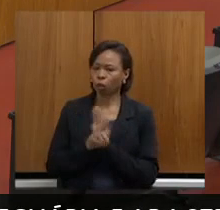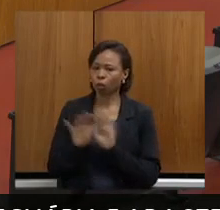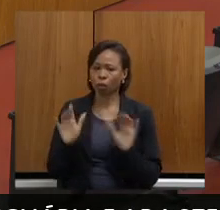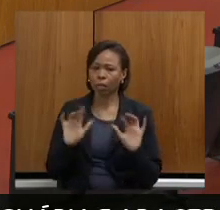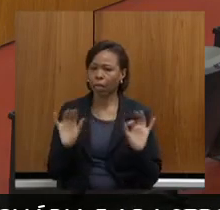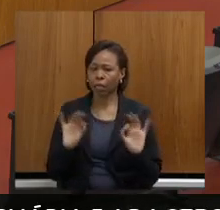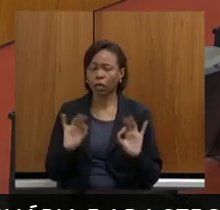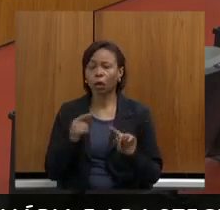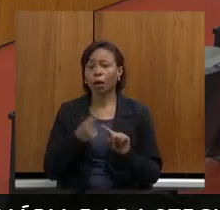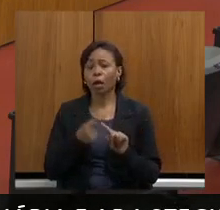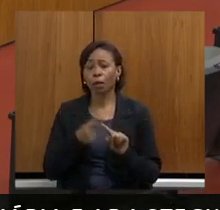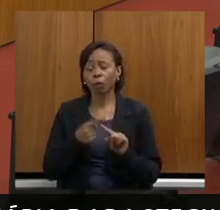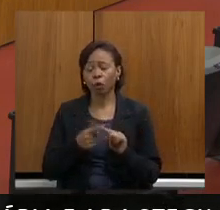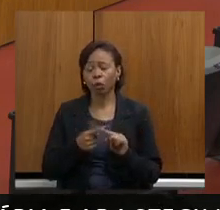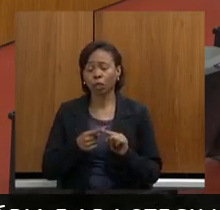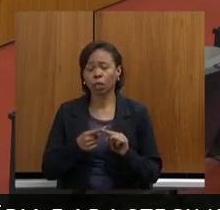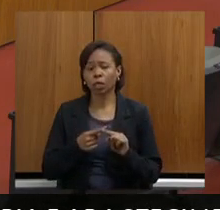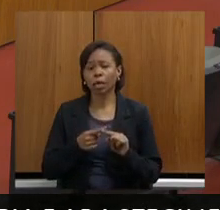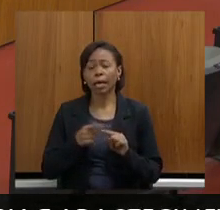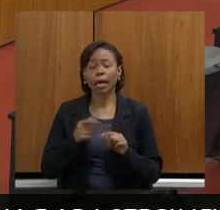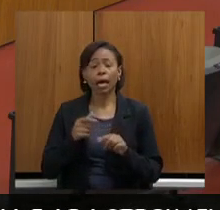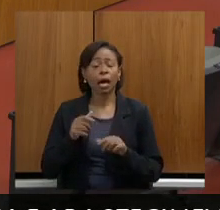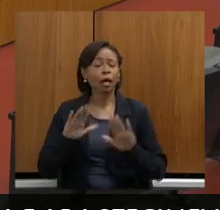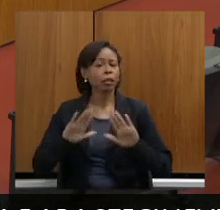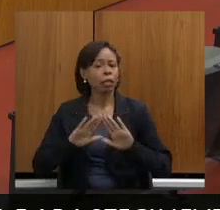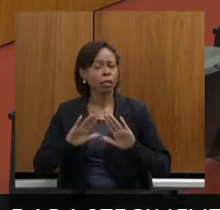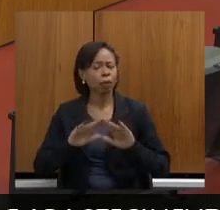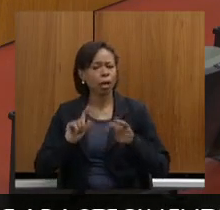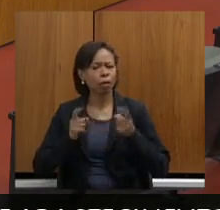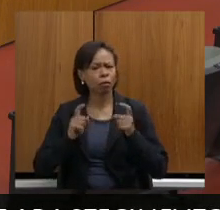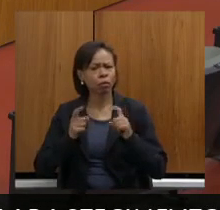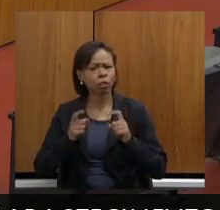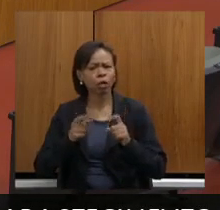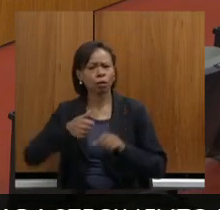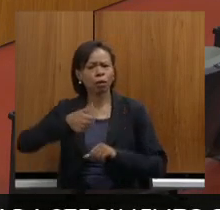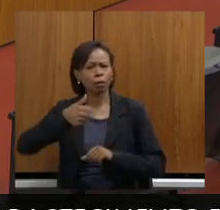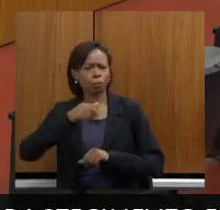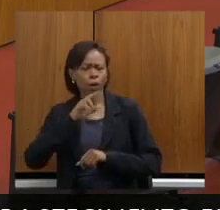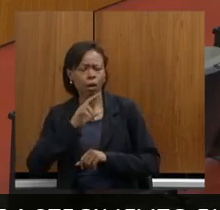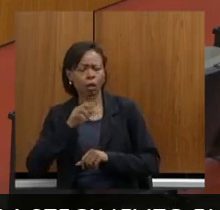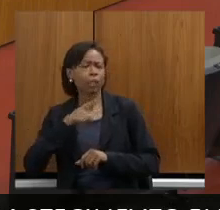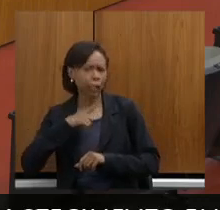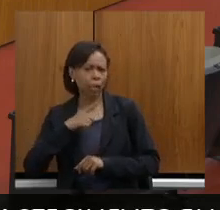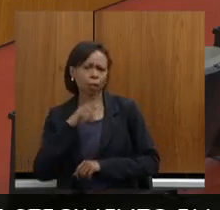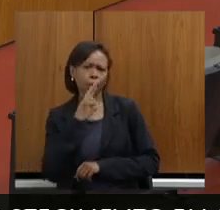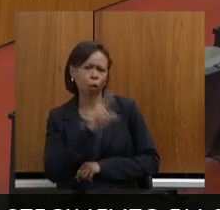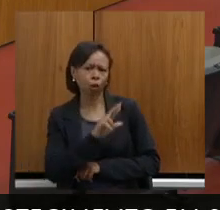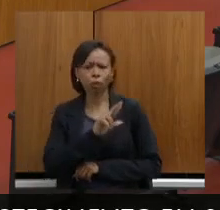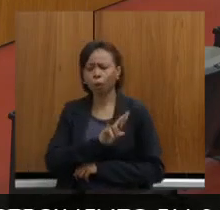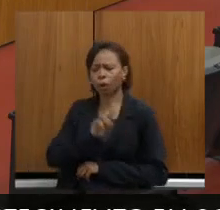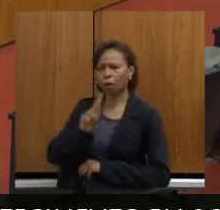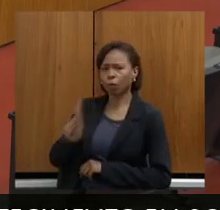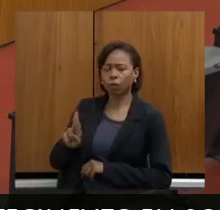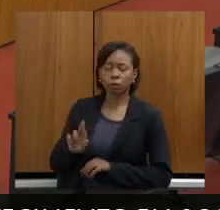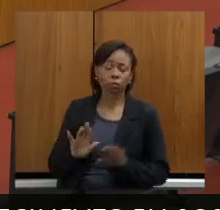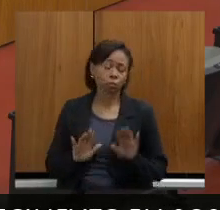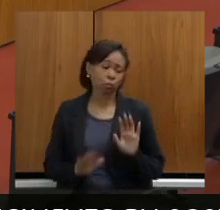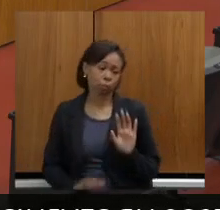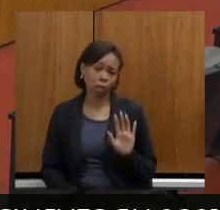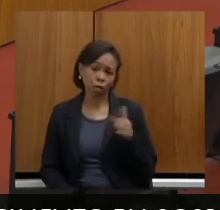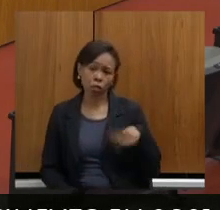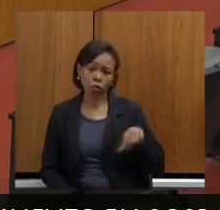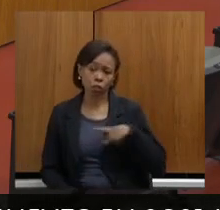é porque na dinâmica do Assembleia era a resposta e tinha a réplica Nós tomamos a decisão